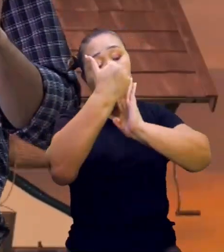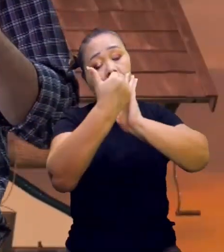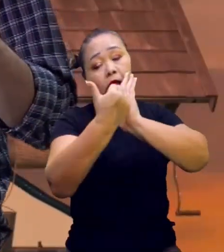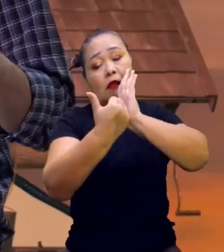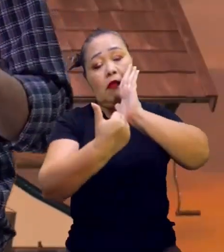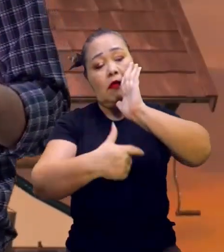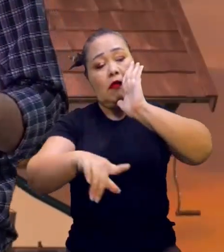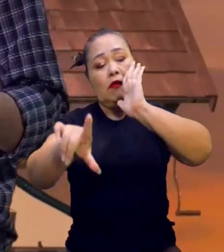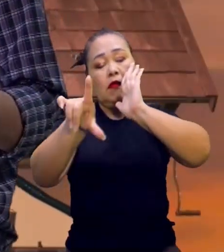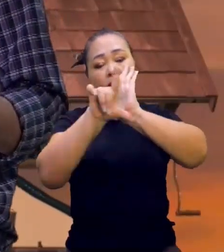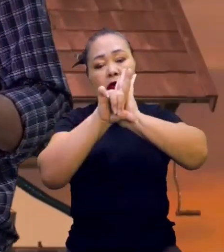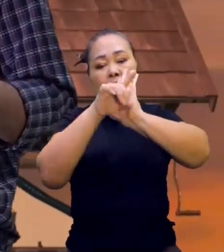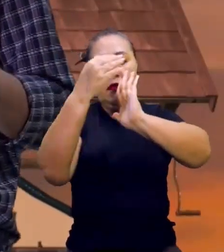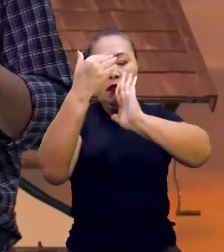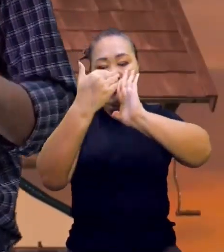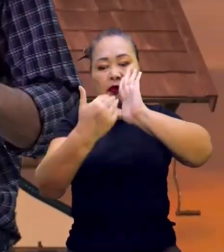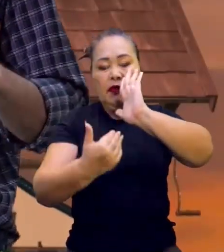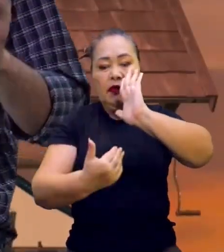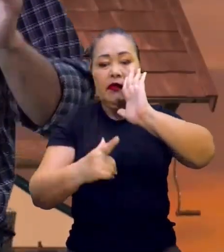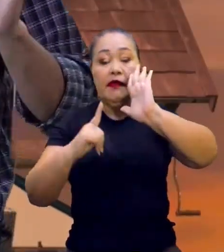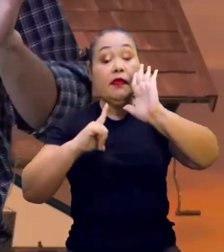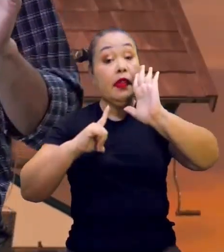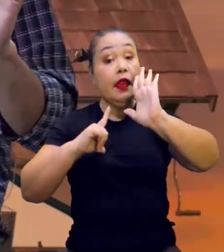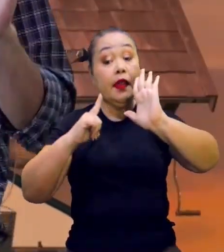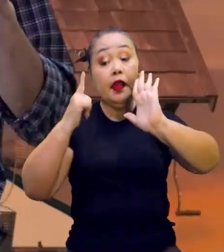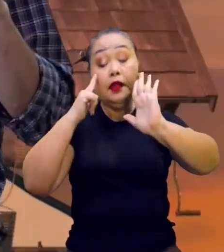ver uma legislação, e tem como você